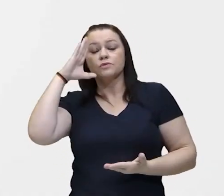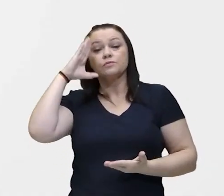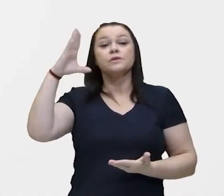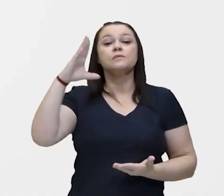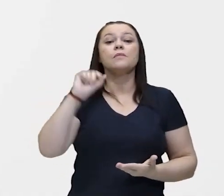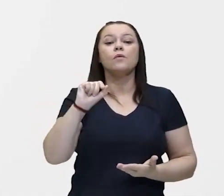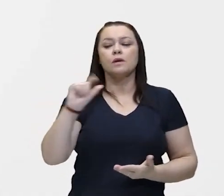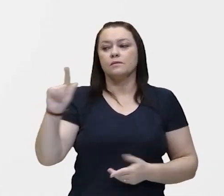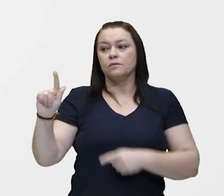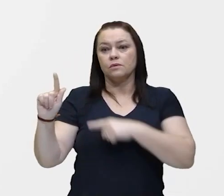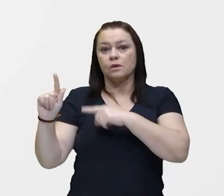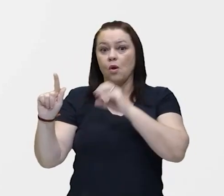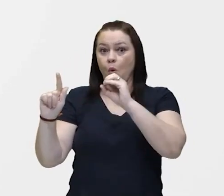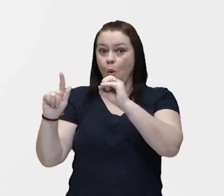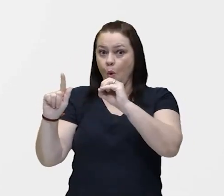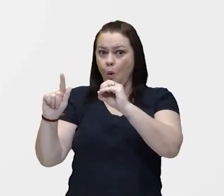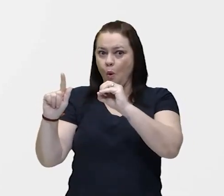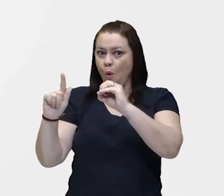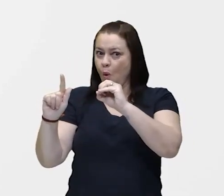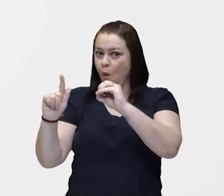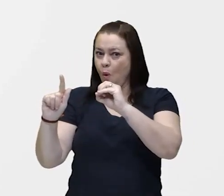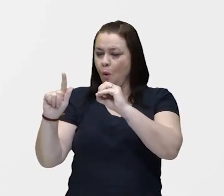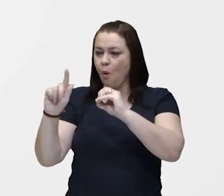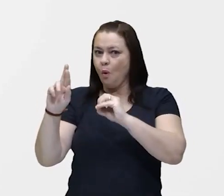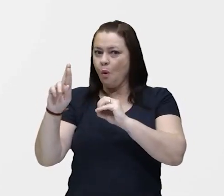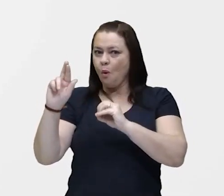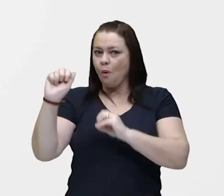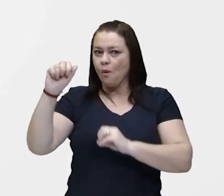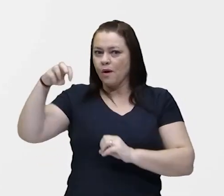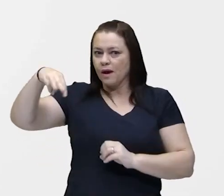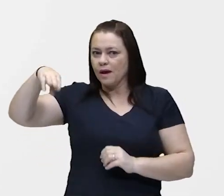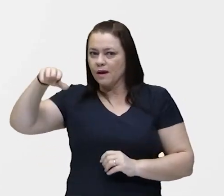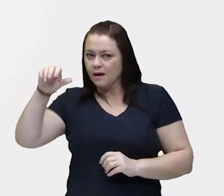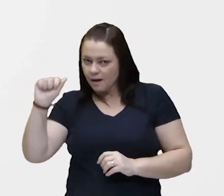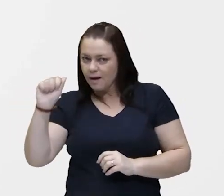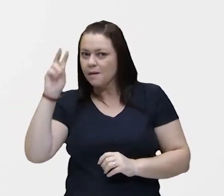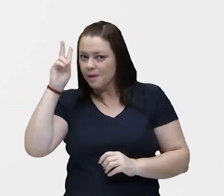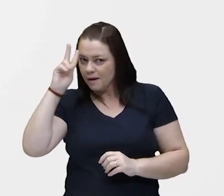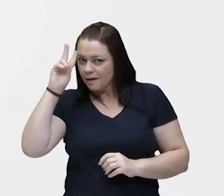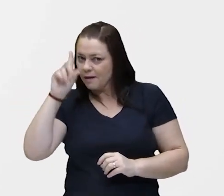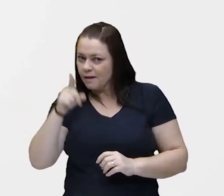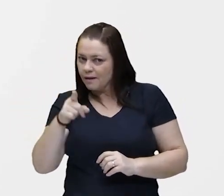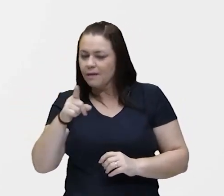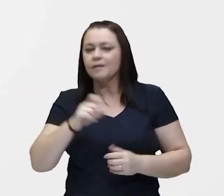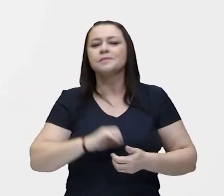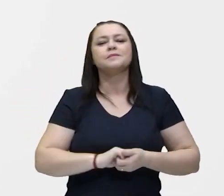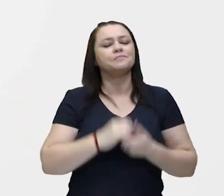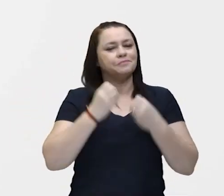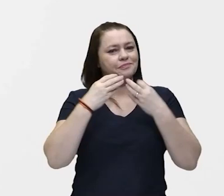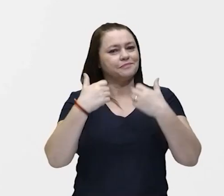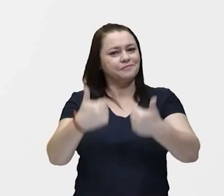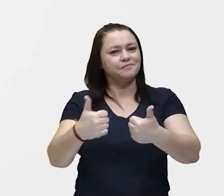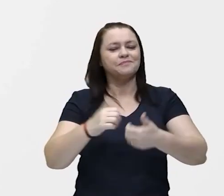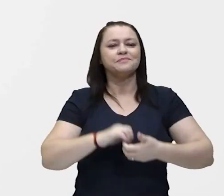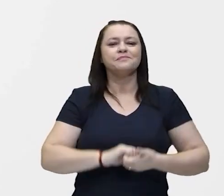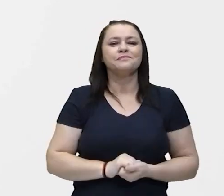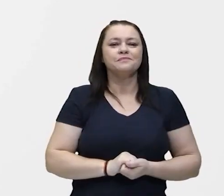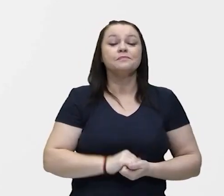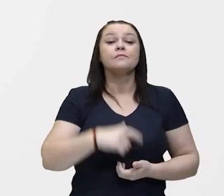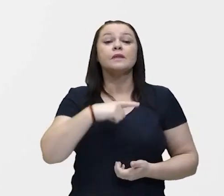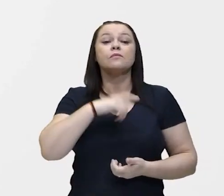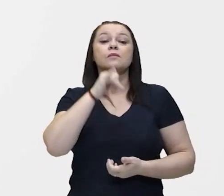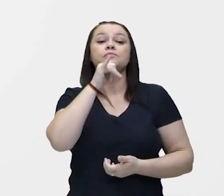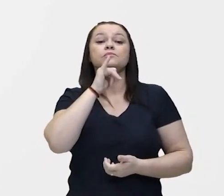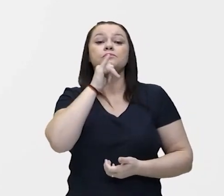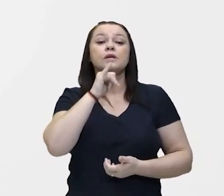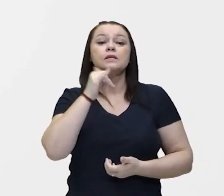O grama. Lembrando que não é a grama, é quem? O grama. Muito bem. Então, nós temos aí como exemplo uma balança